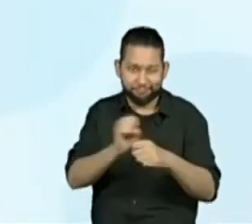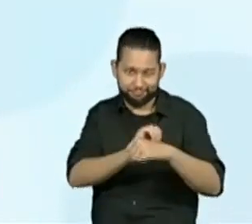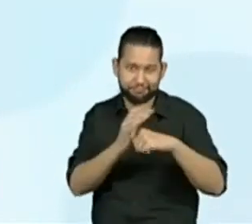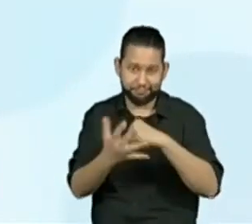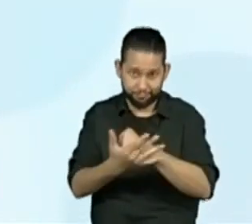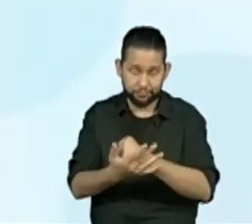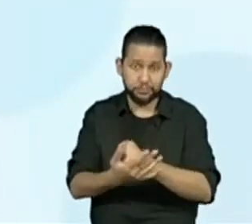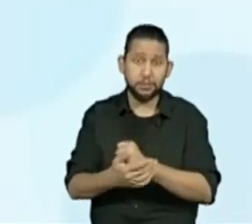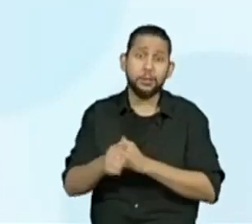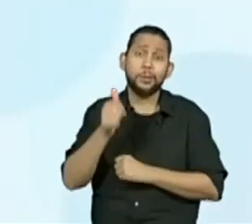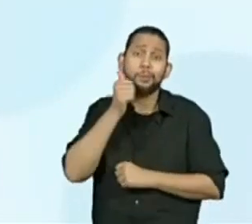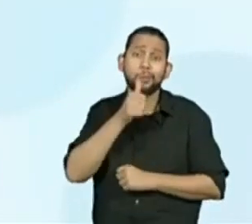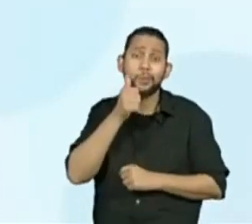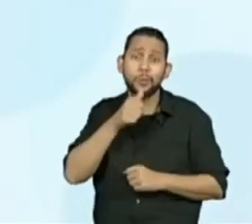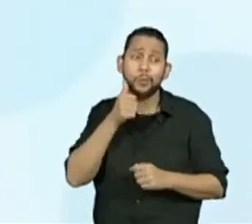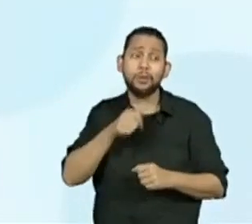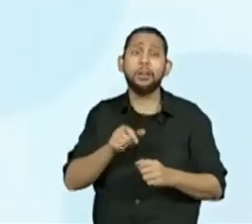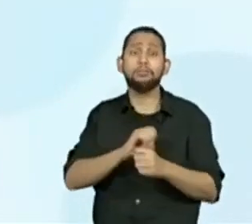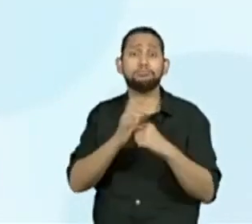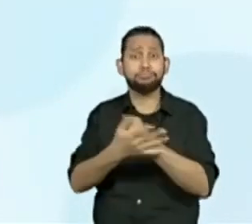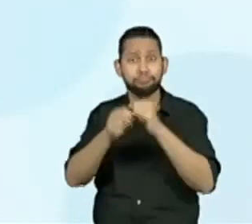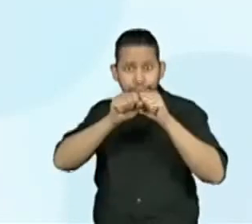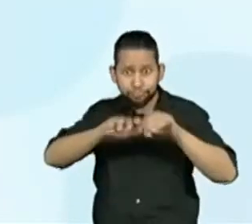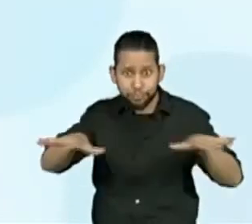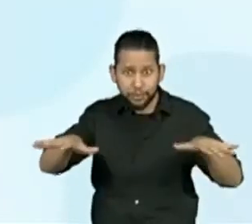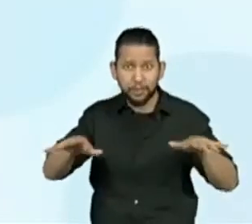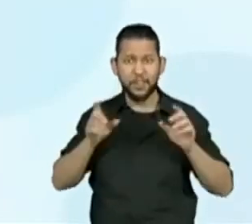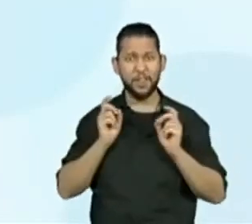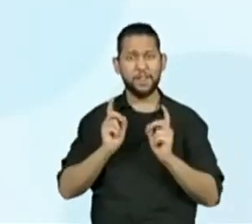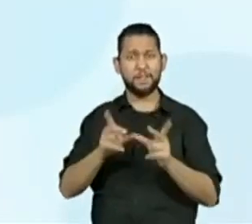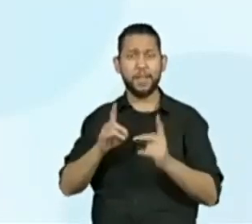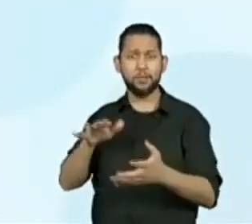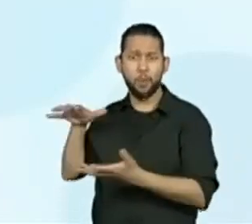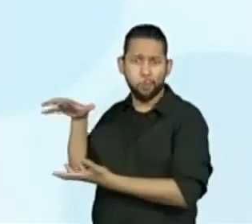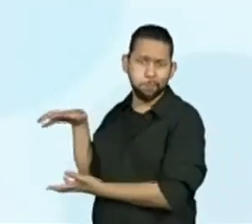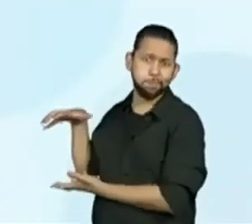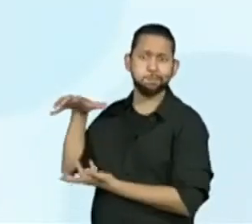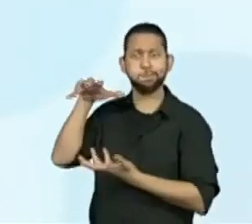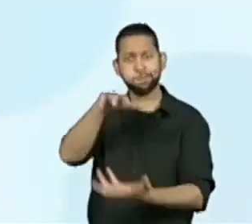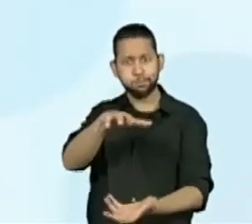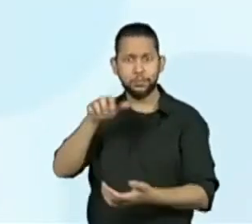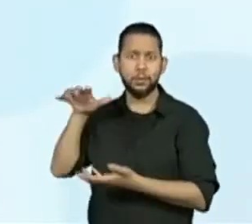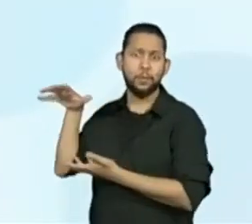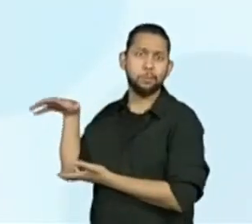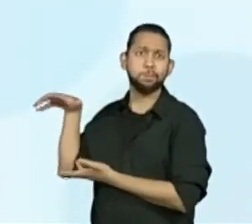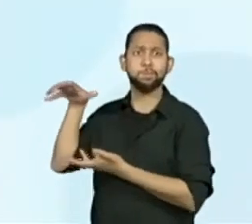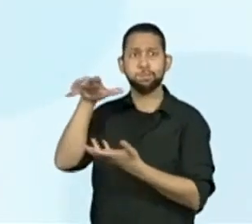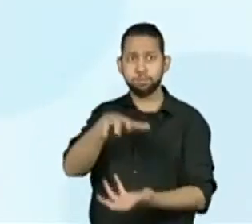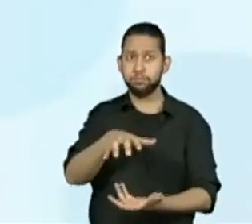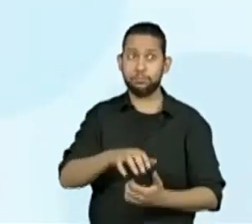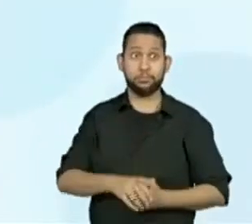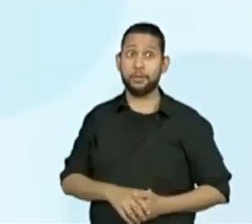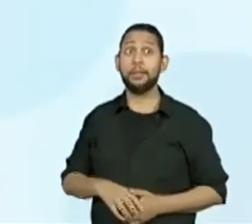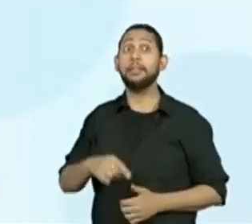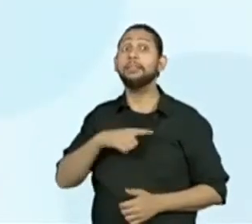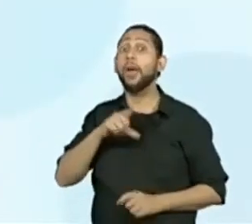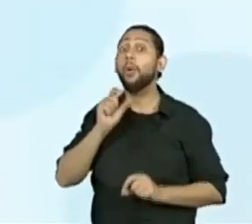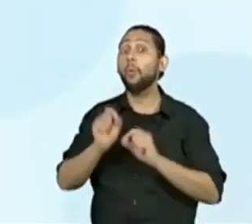ela não vende mais os produtos a granel fazendo pacotes de